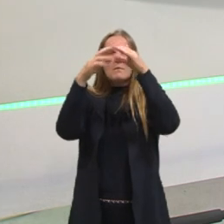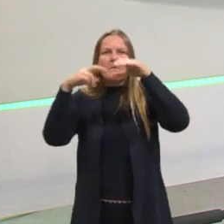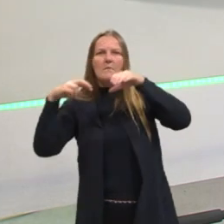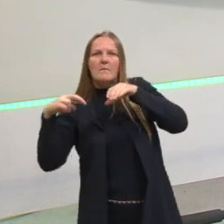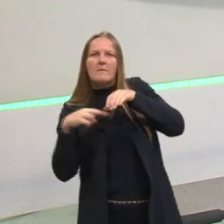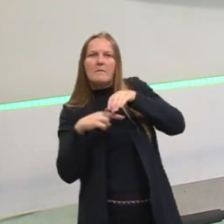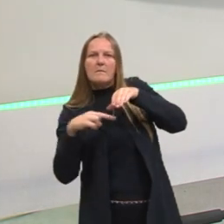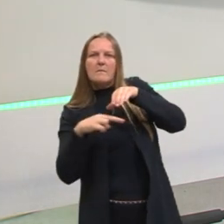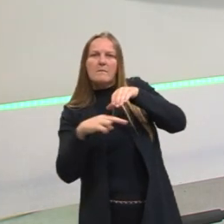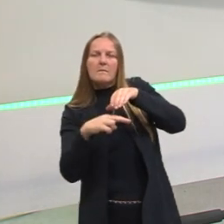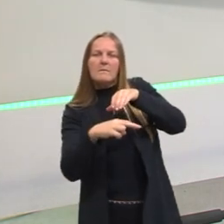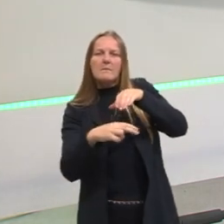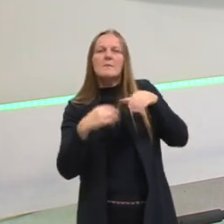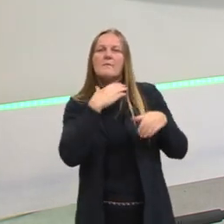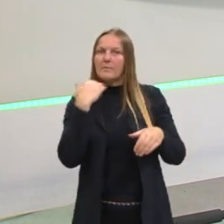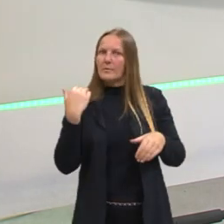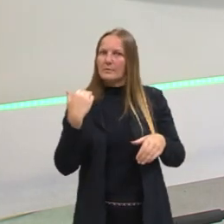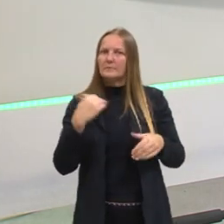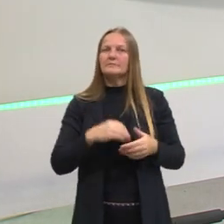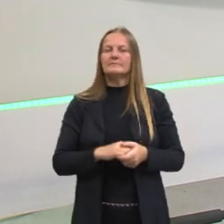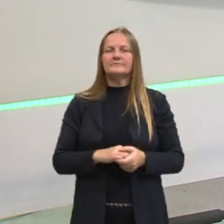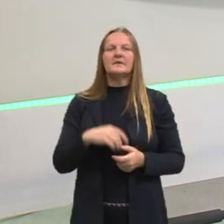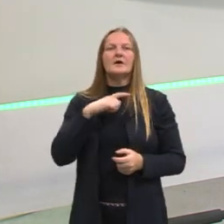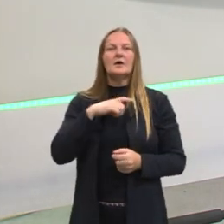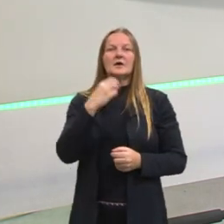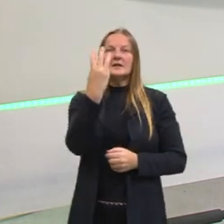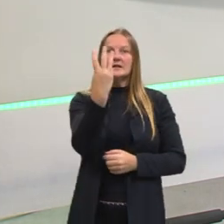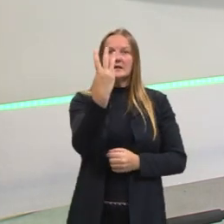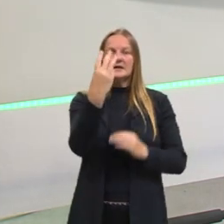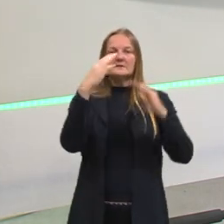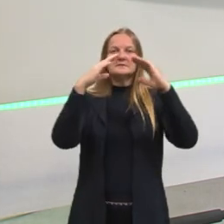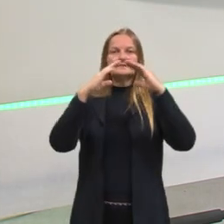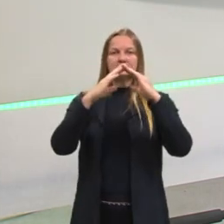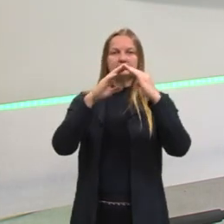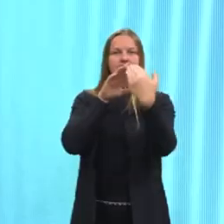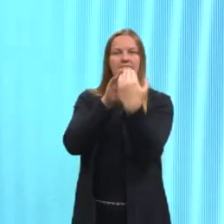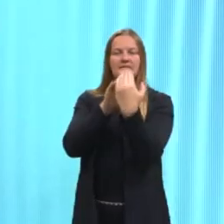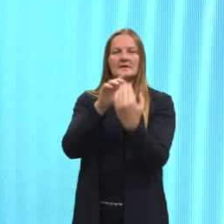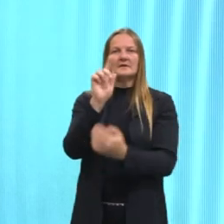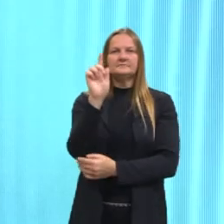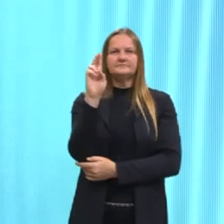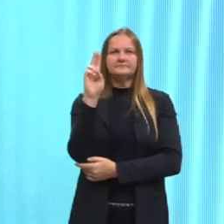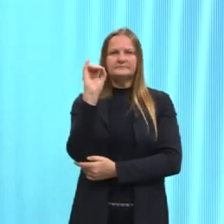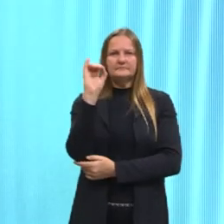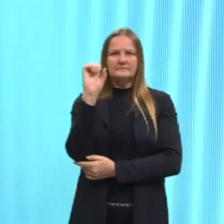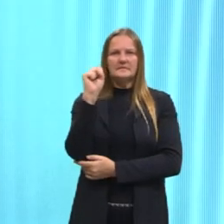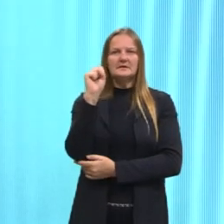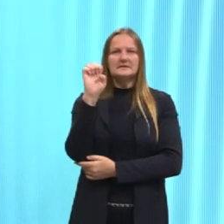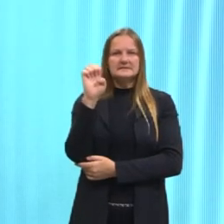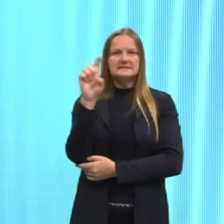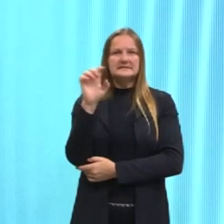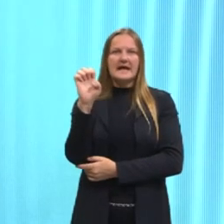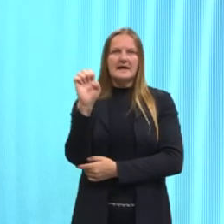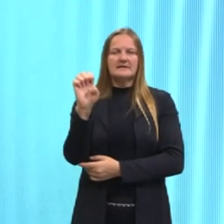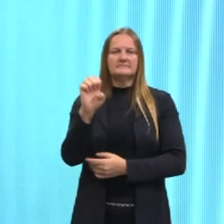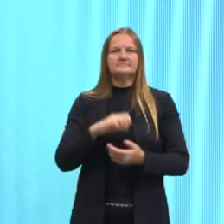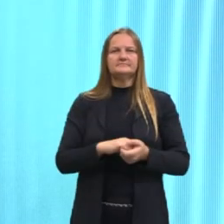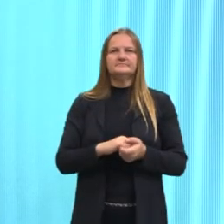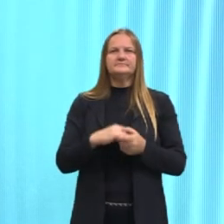também para vocês as pirâmides que são as três pirâmides de guizé que é uma região é considerada